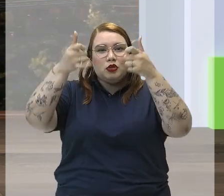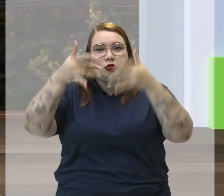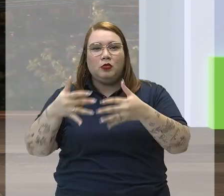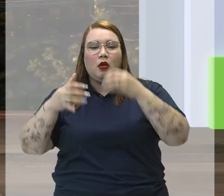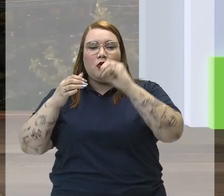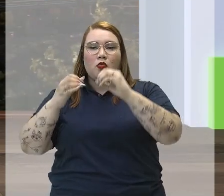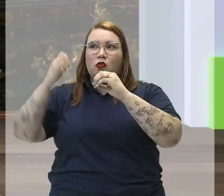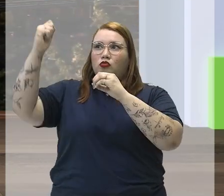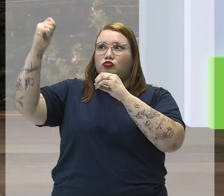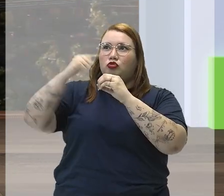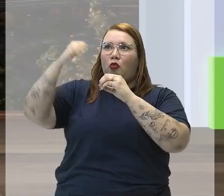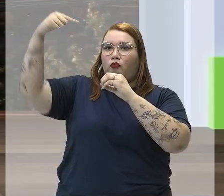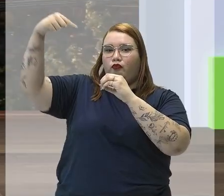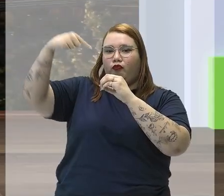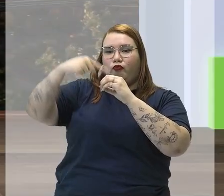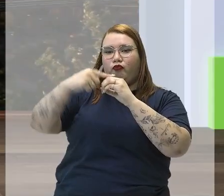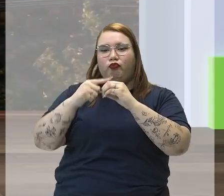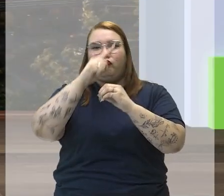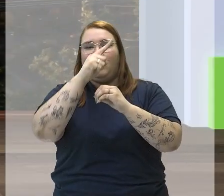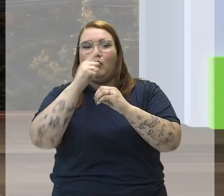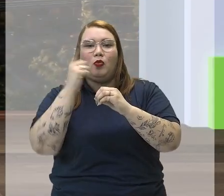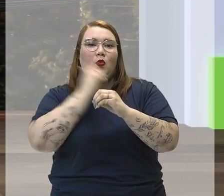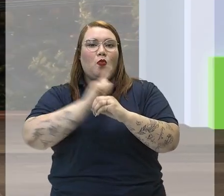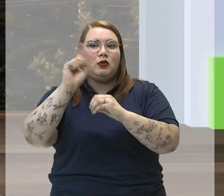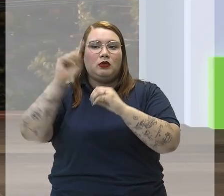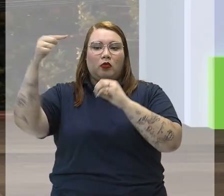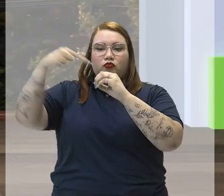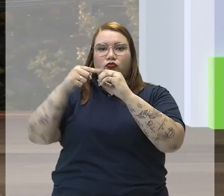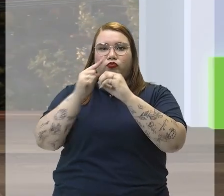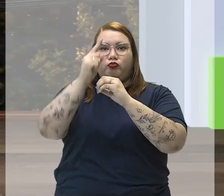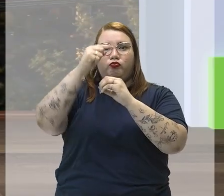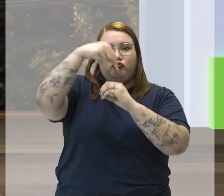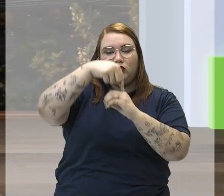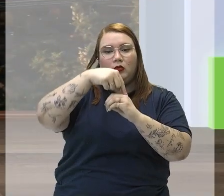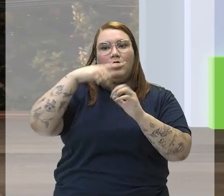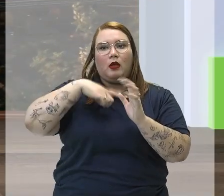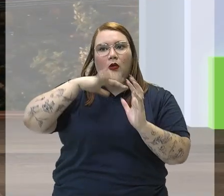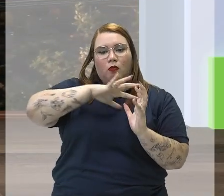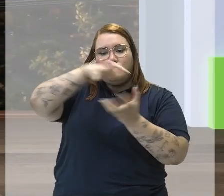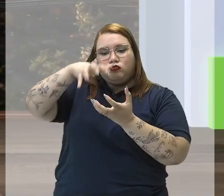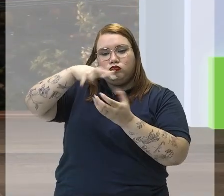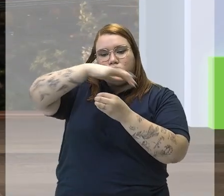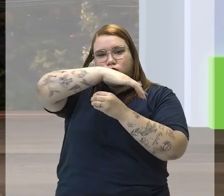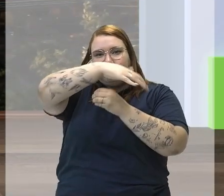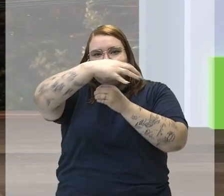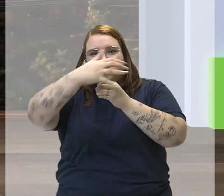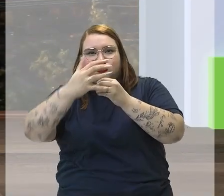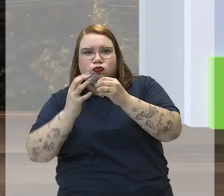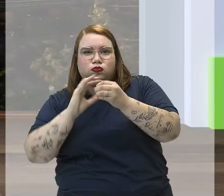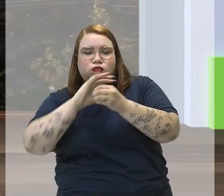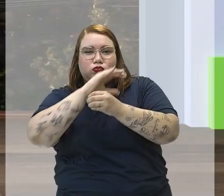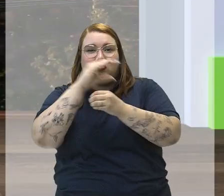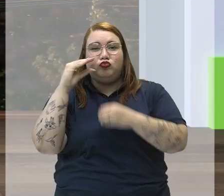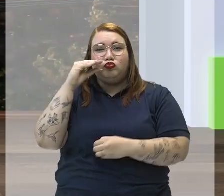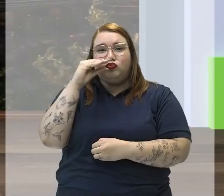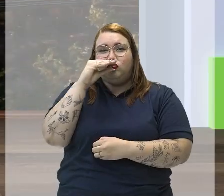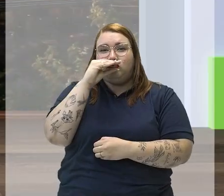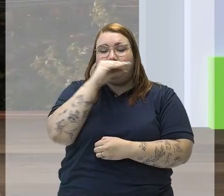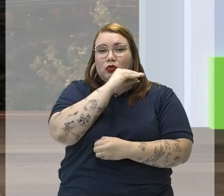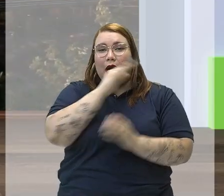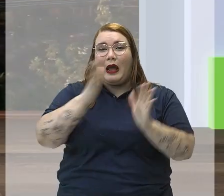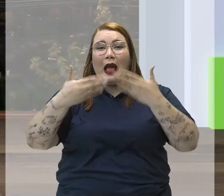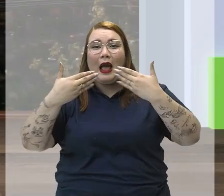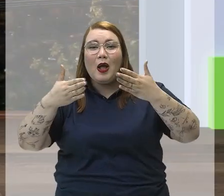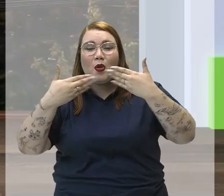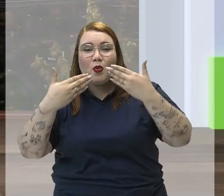terrestre, intensificando fenômenos como, por exemplo, o chamado efeito estufa, que vai ocasionar o aquecimento